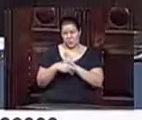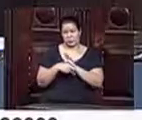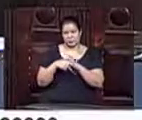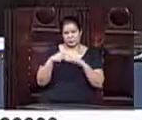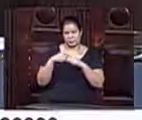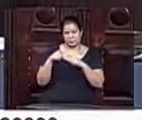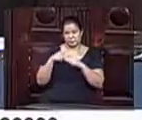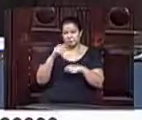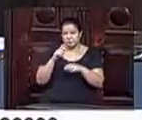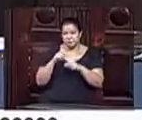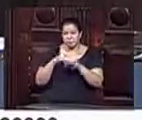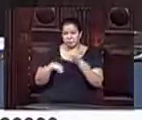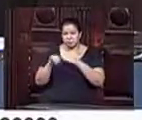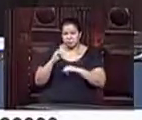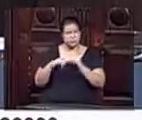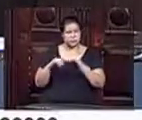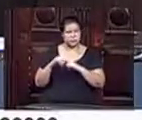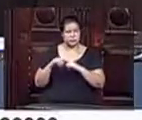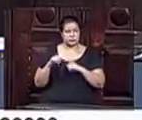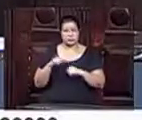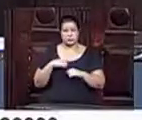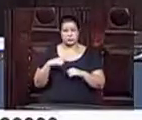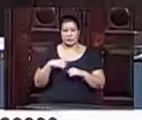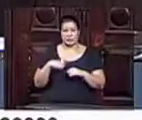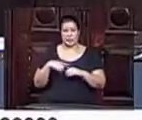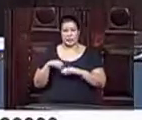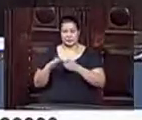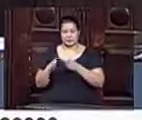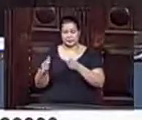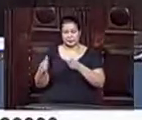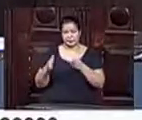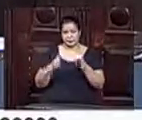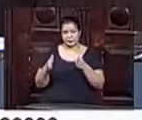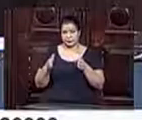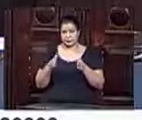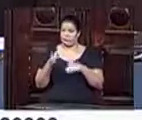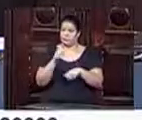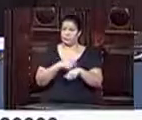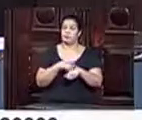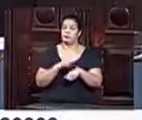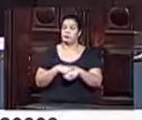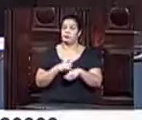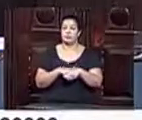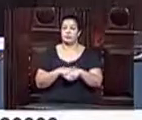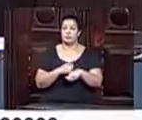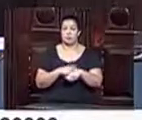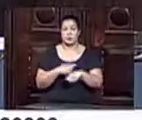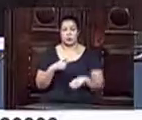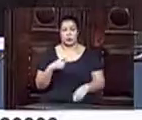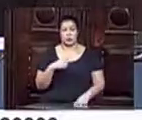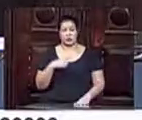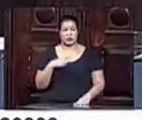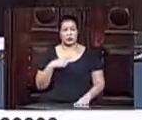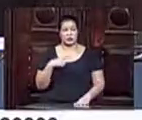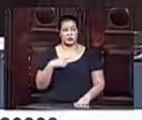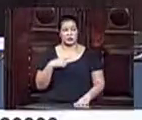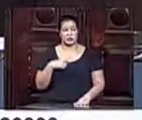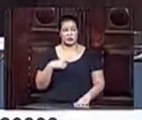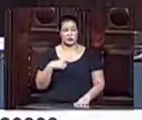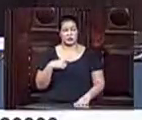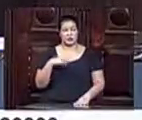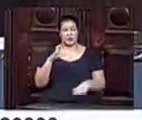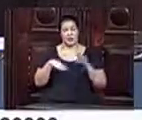histopatológico, ele passa em muito tempo o que a lei nos protege, que seria o paciente ter